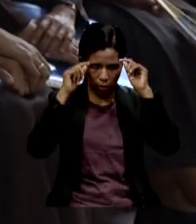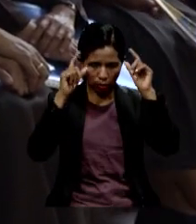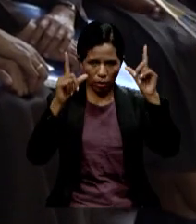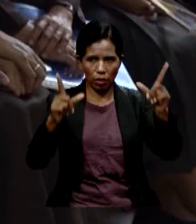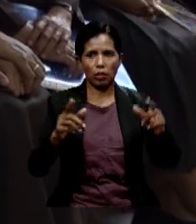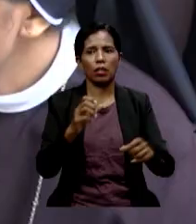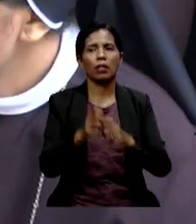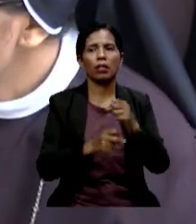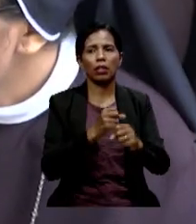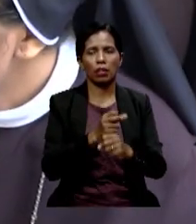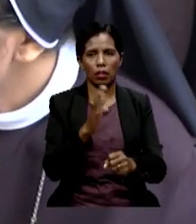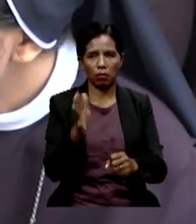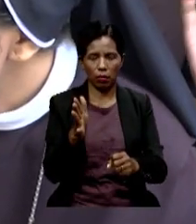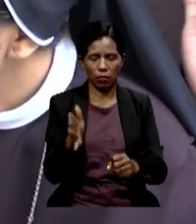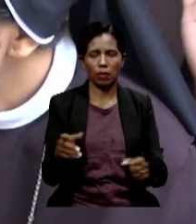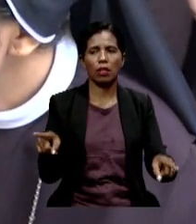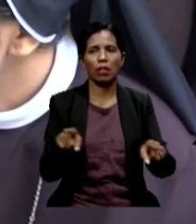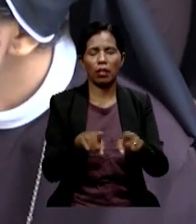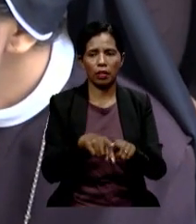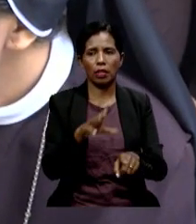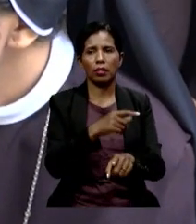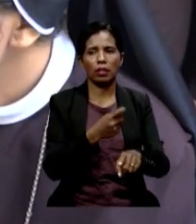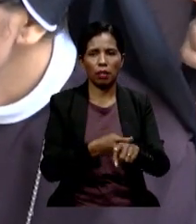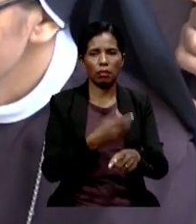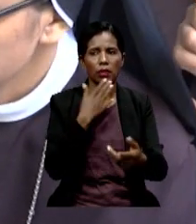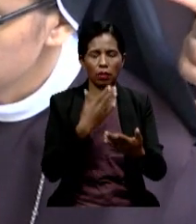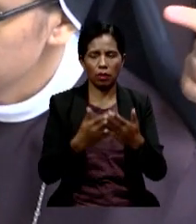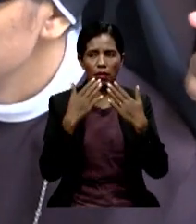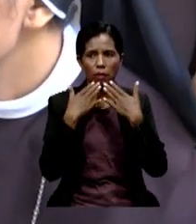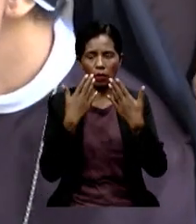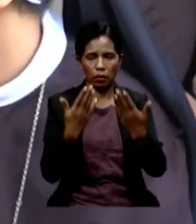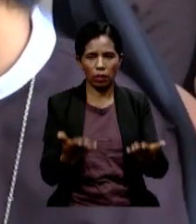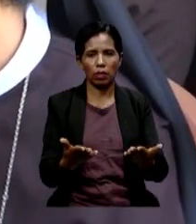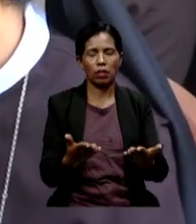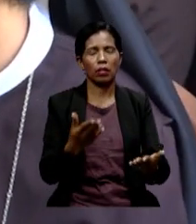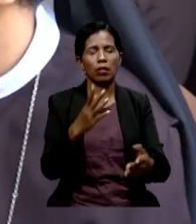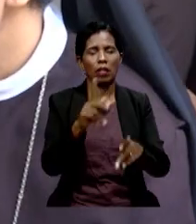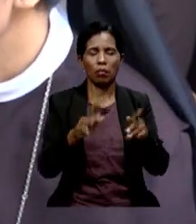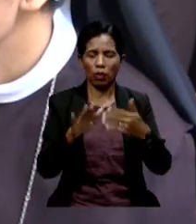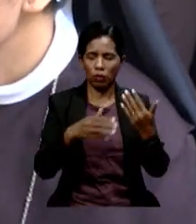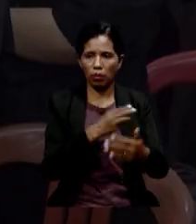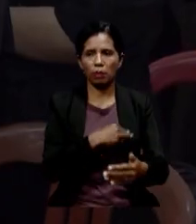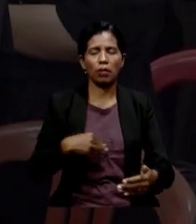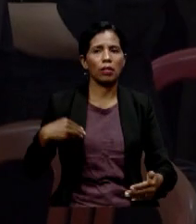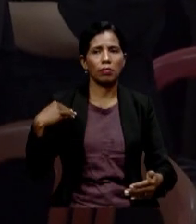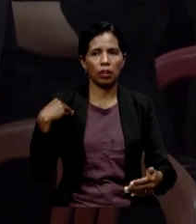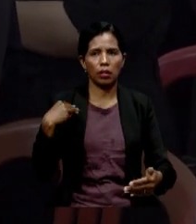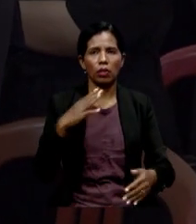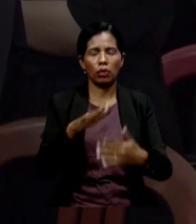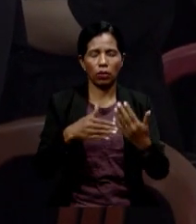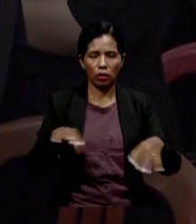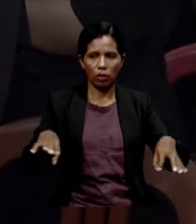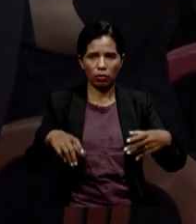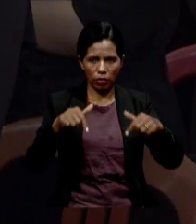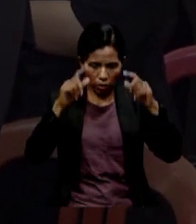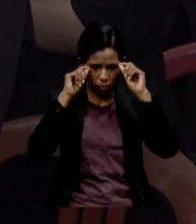considera Tina Lima Nulo, né, no dar momento ida, hode agradece ba missionário Carmelita Hotu, ne be mai hala oknar iha